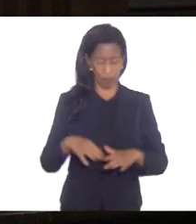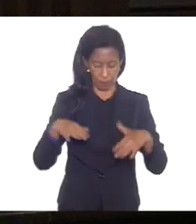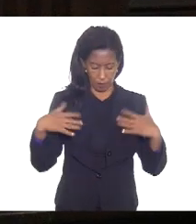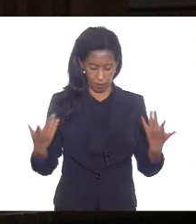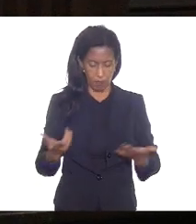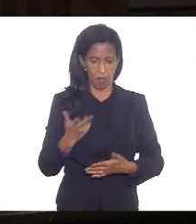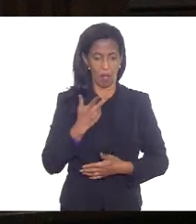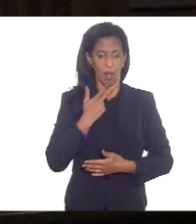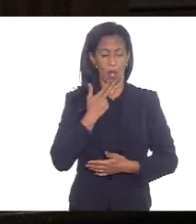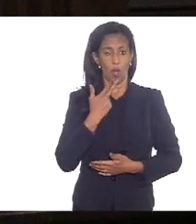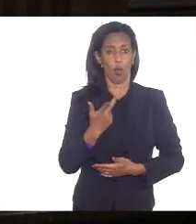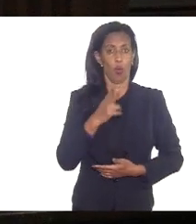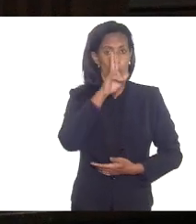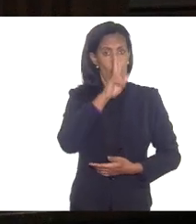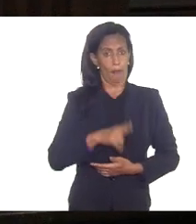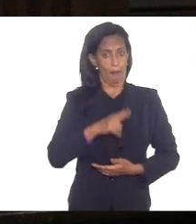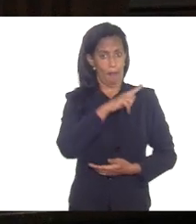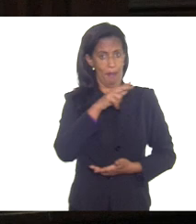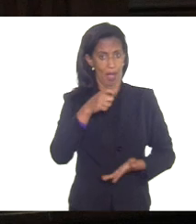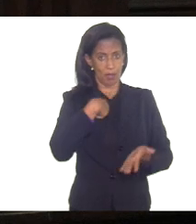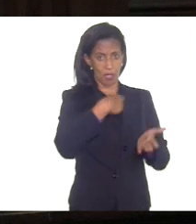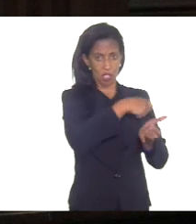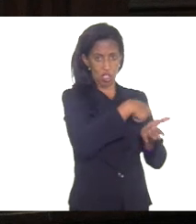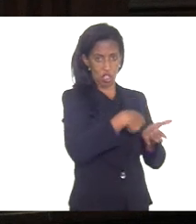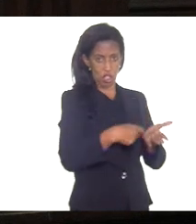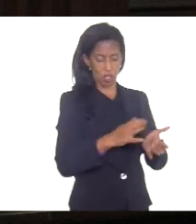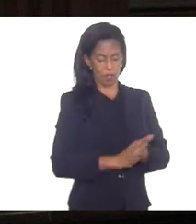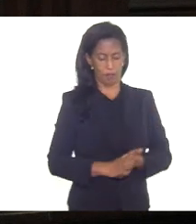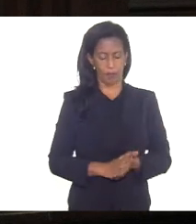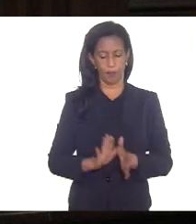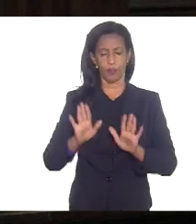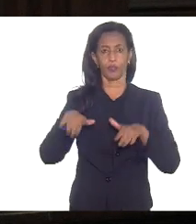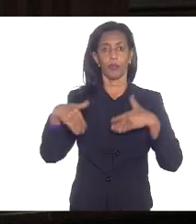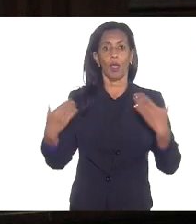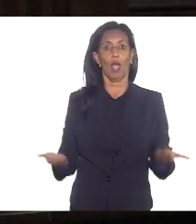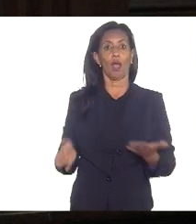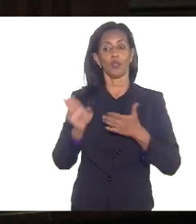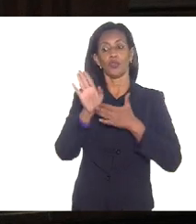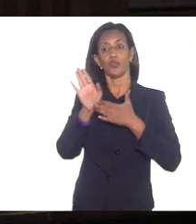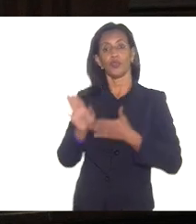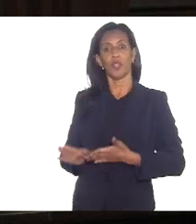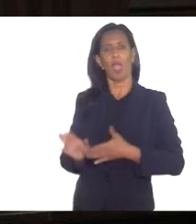padre através da sua carta aos fiéis da capela,